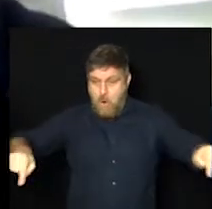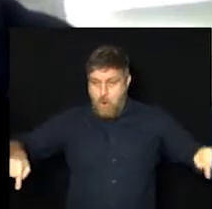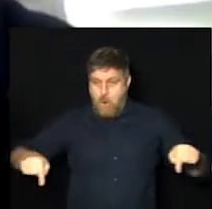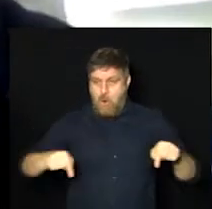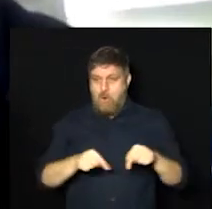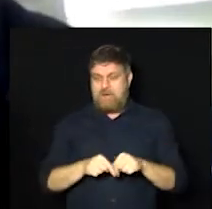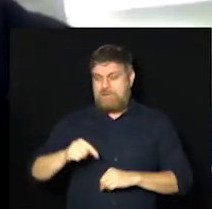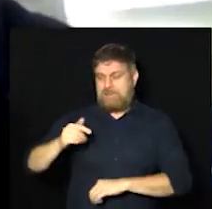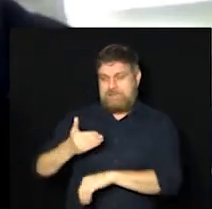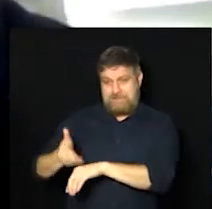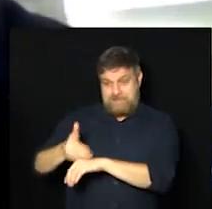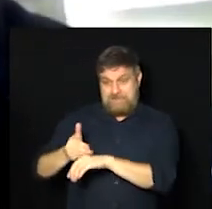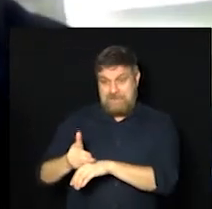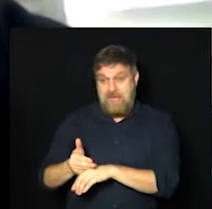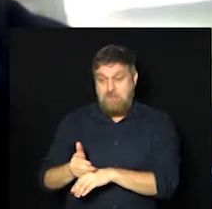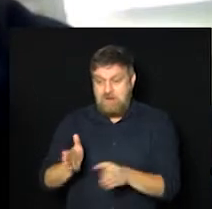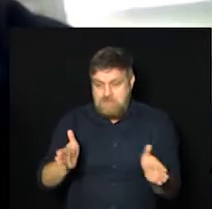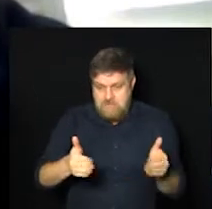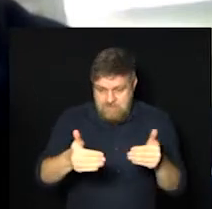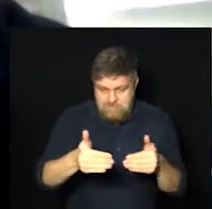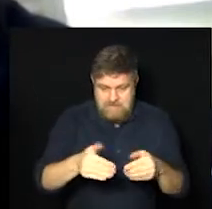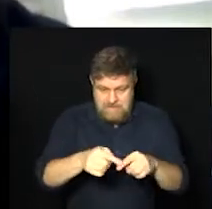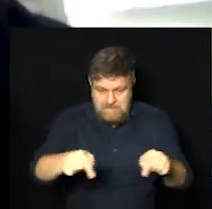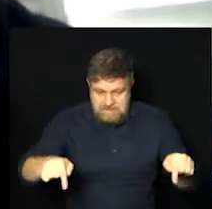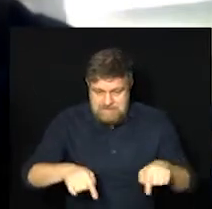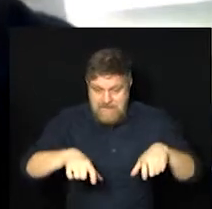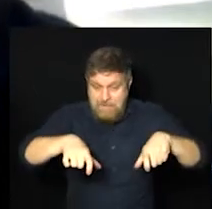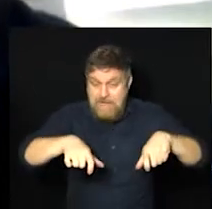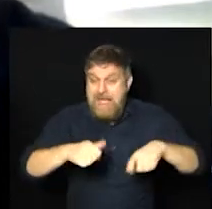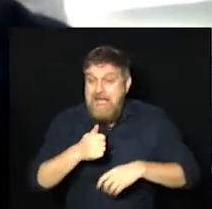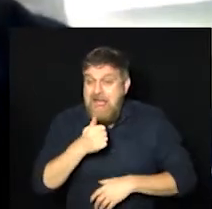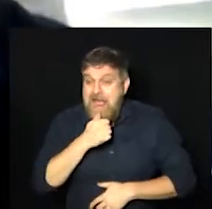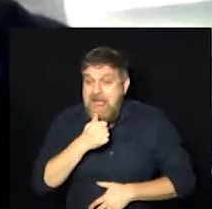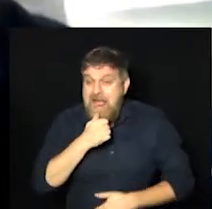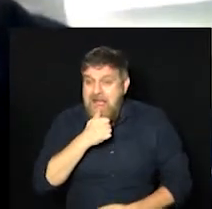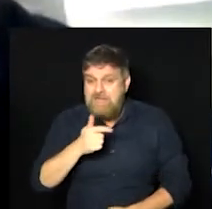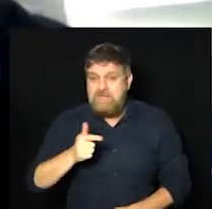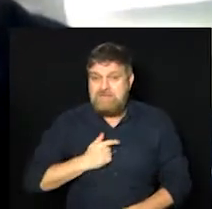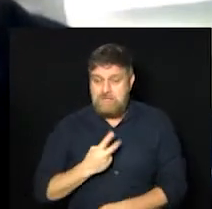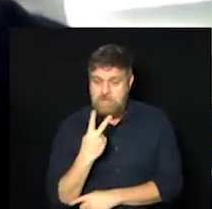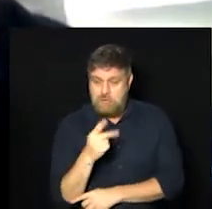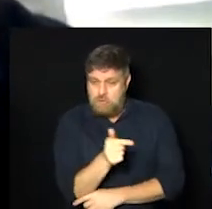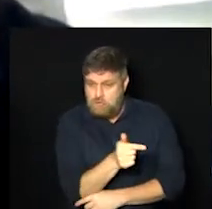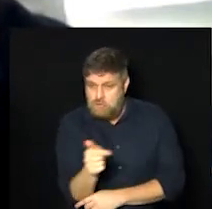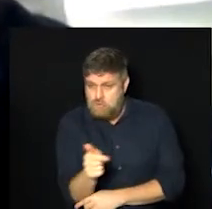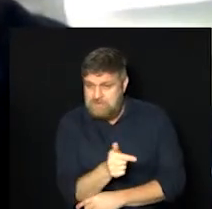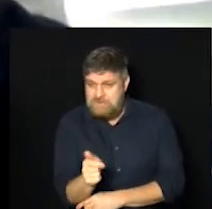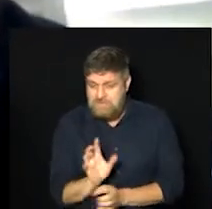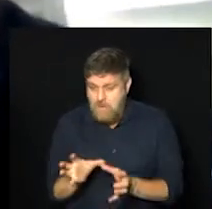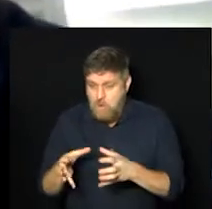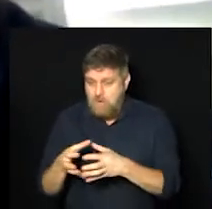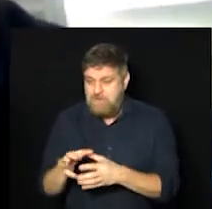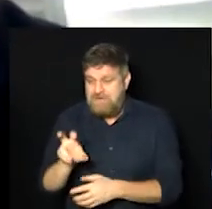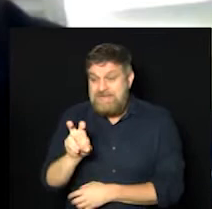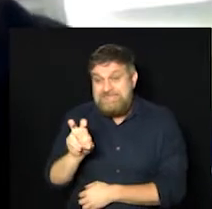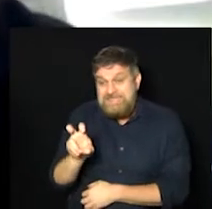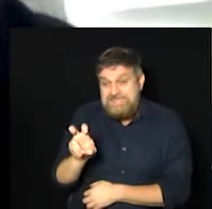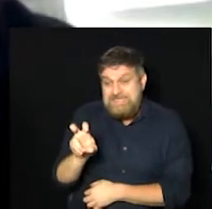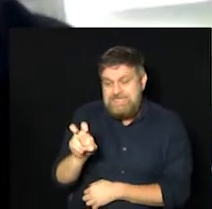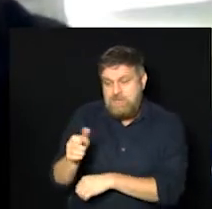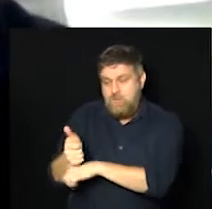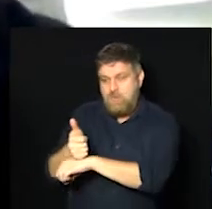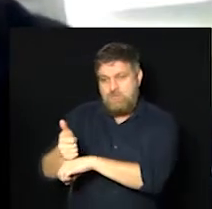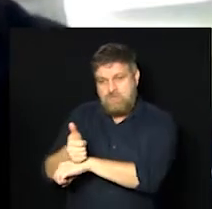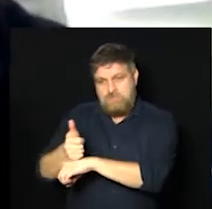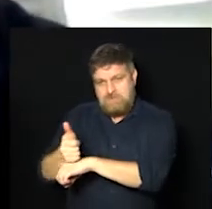já estamos em espaço fechado, entretanto, ainda por mais duas semanas com grupos de 5 atletas. Então,